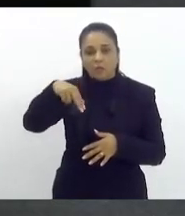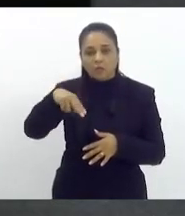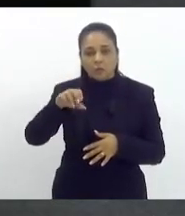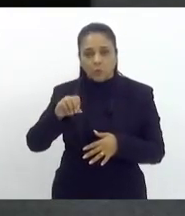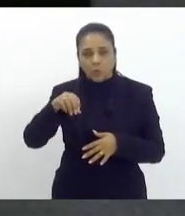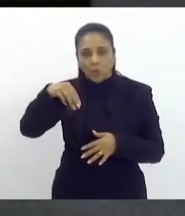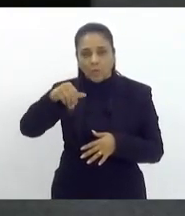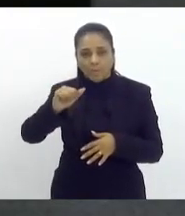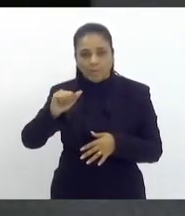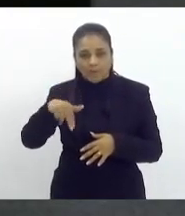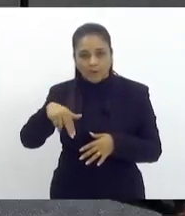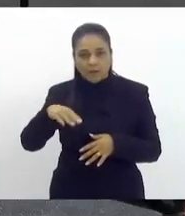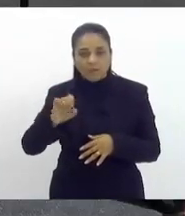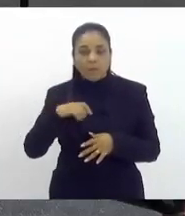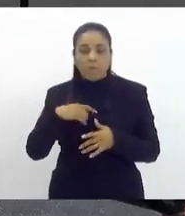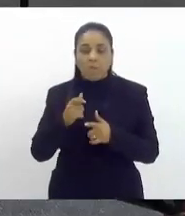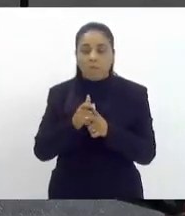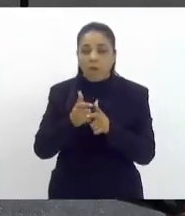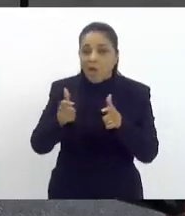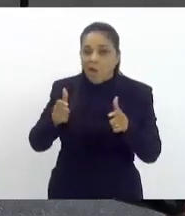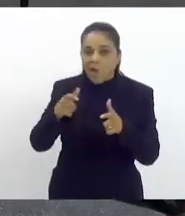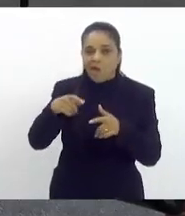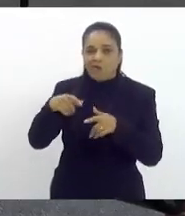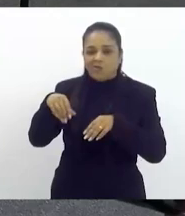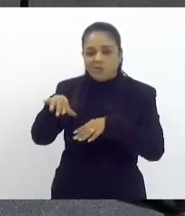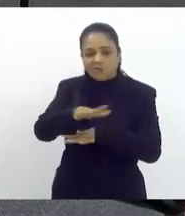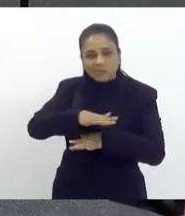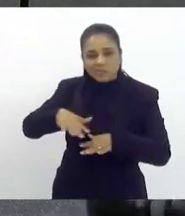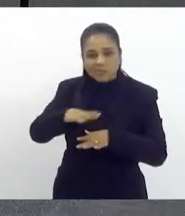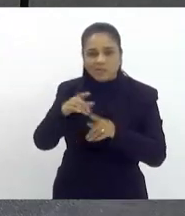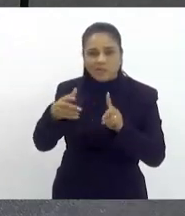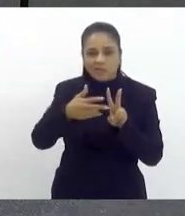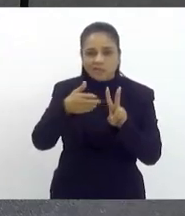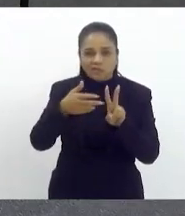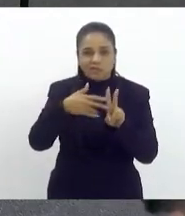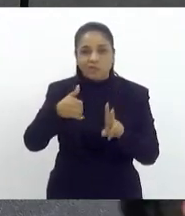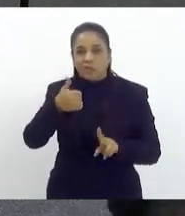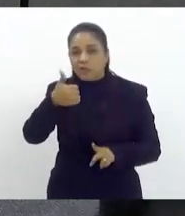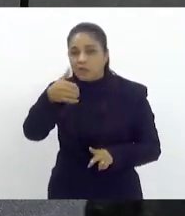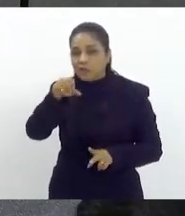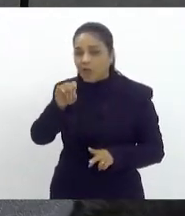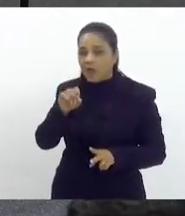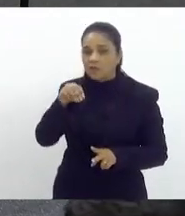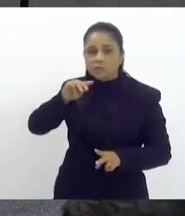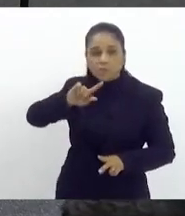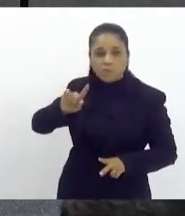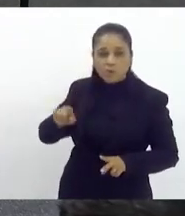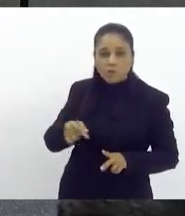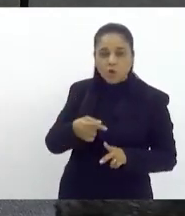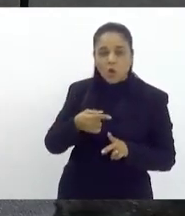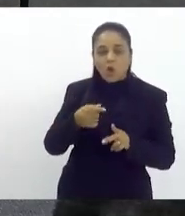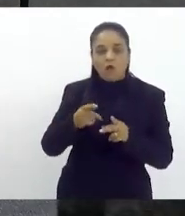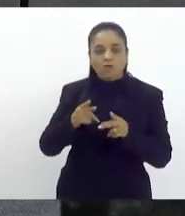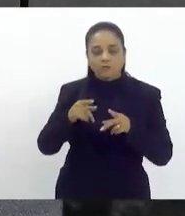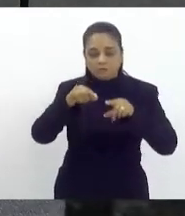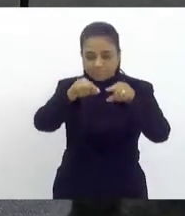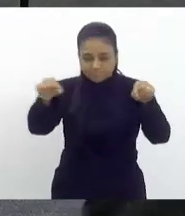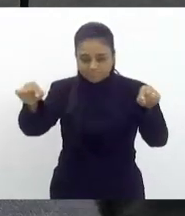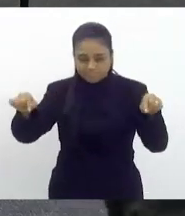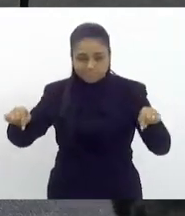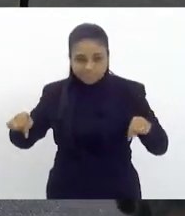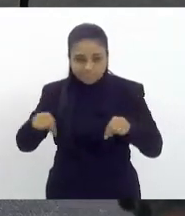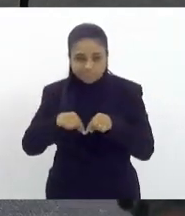território indígena do nosso país com mais de 10 milhões de hectares enfrentou uma grave crise